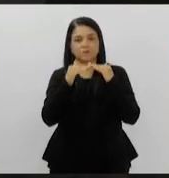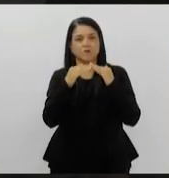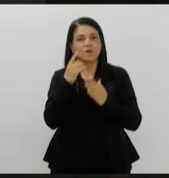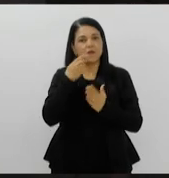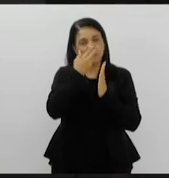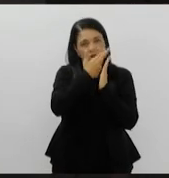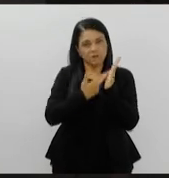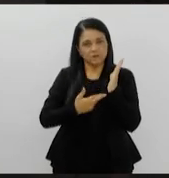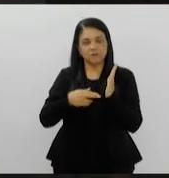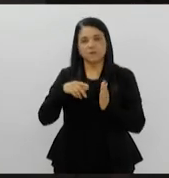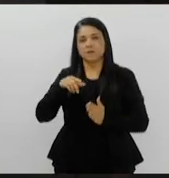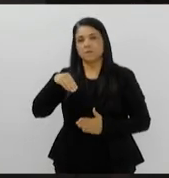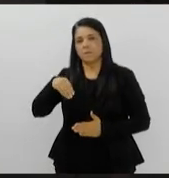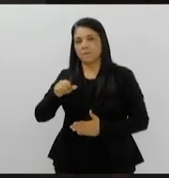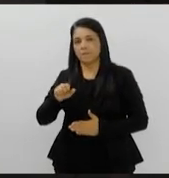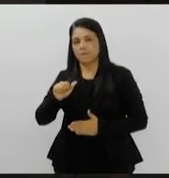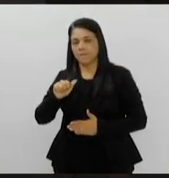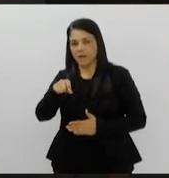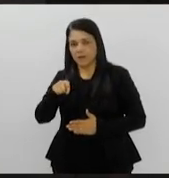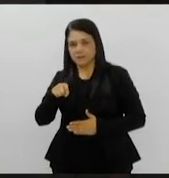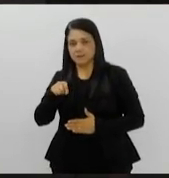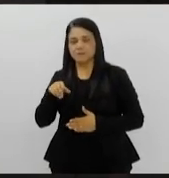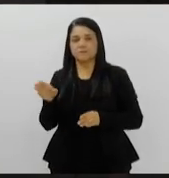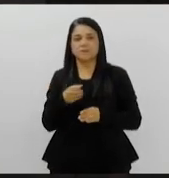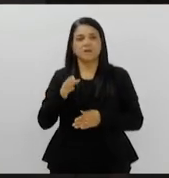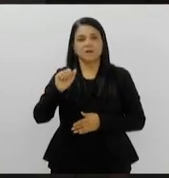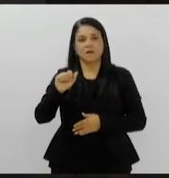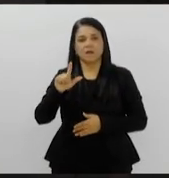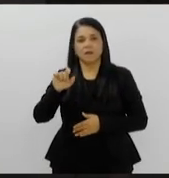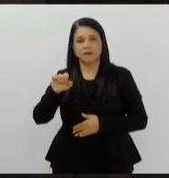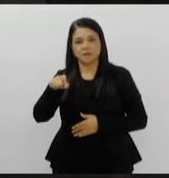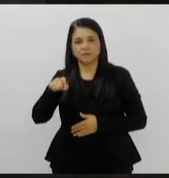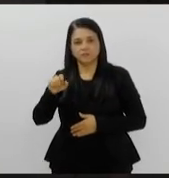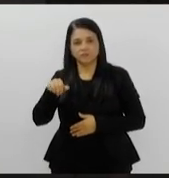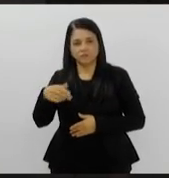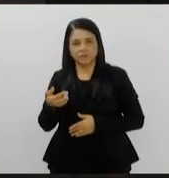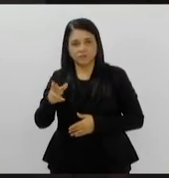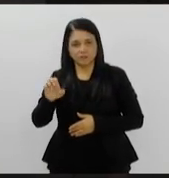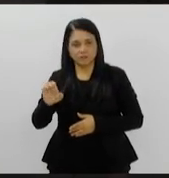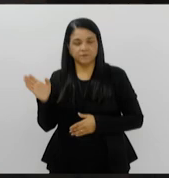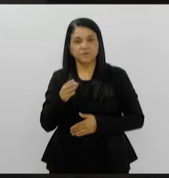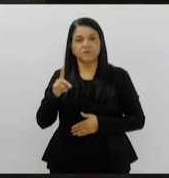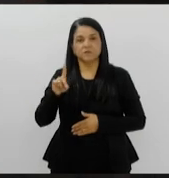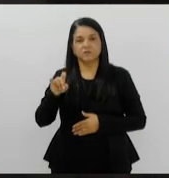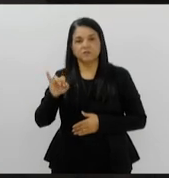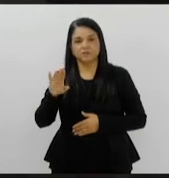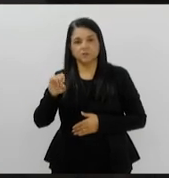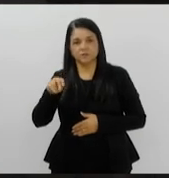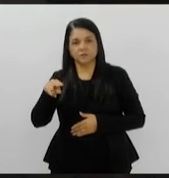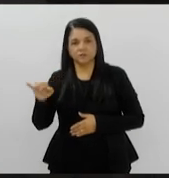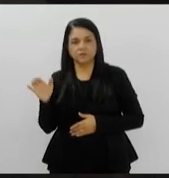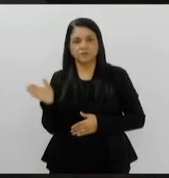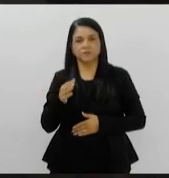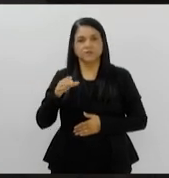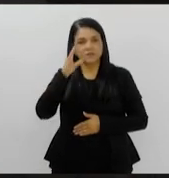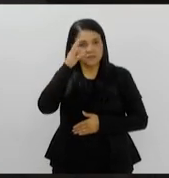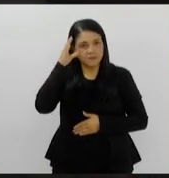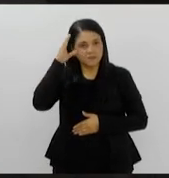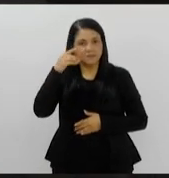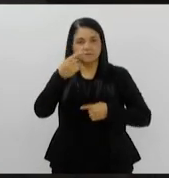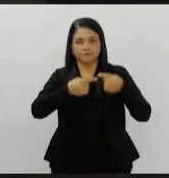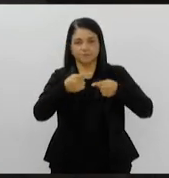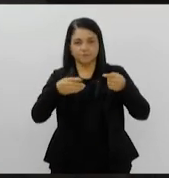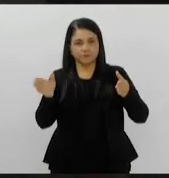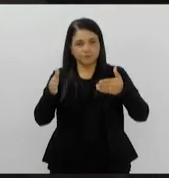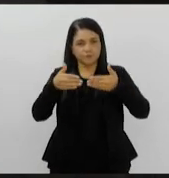deputados Max Lemos, Alexandre Knoploch, Dionísio Lins e Célia Jordão. Em discussão, não havendo quem queira